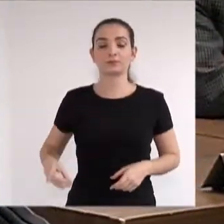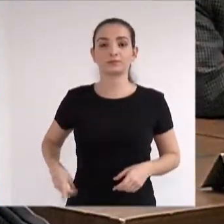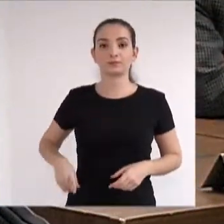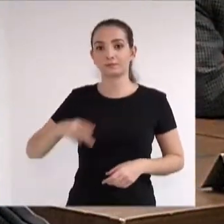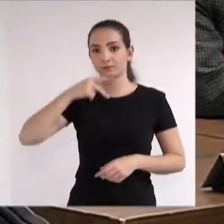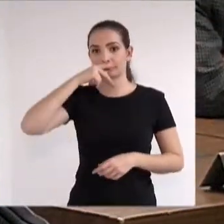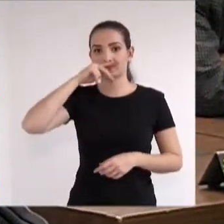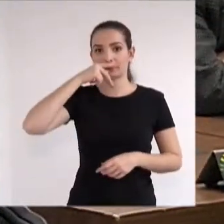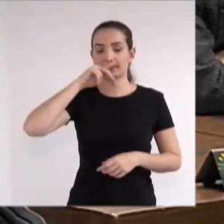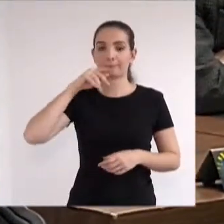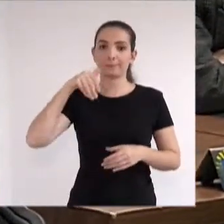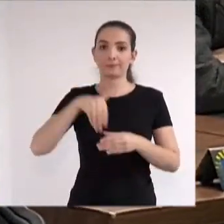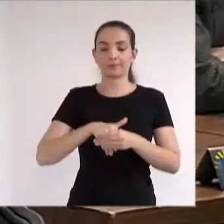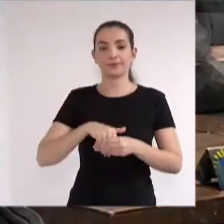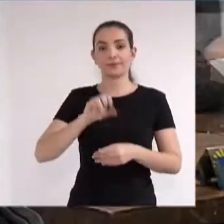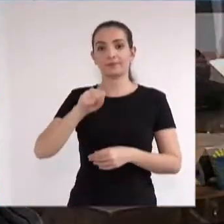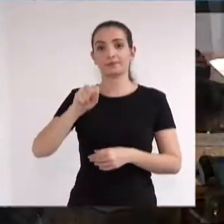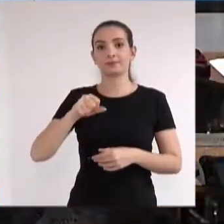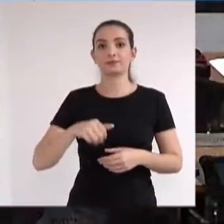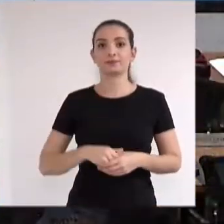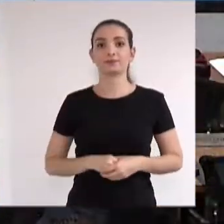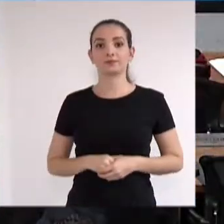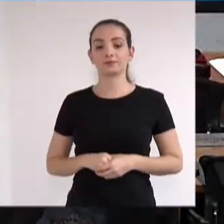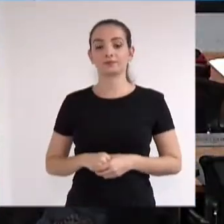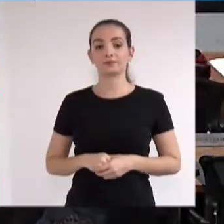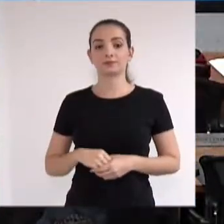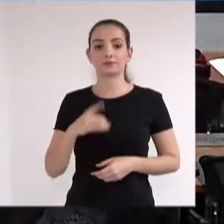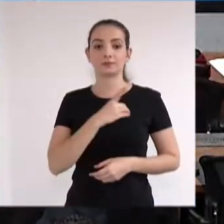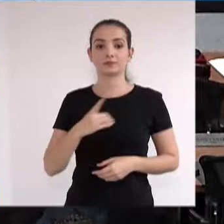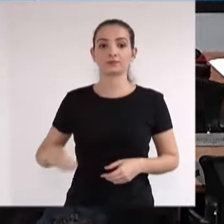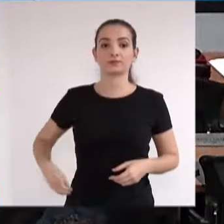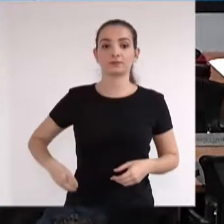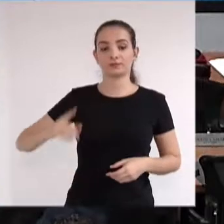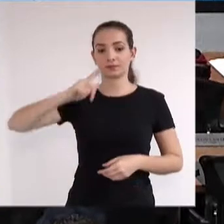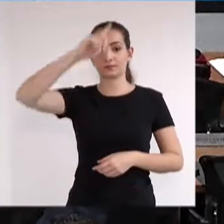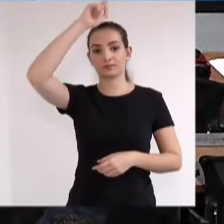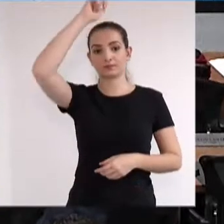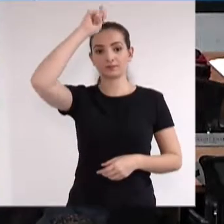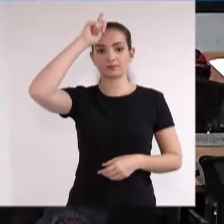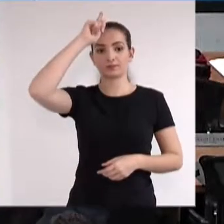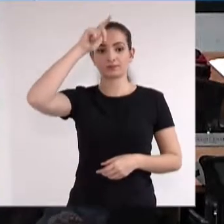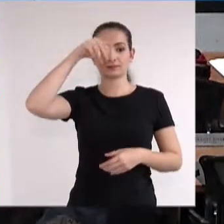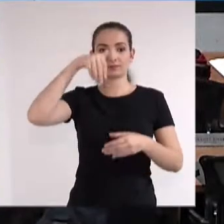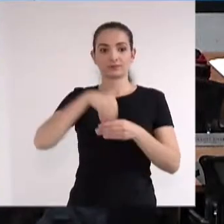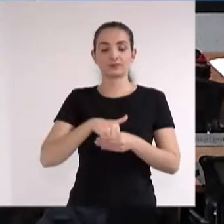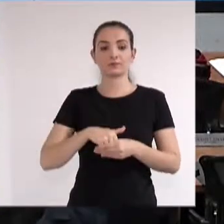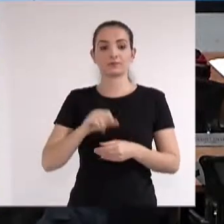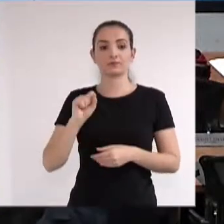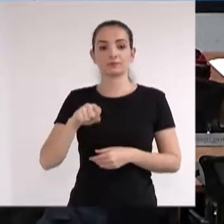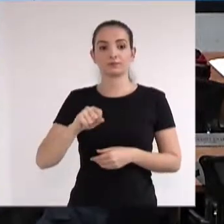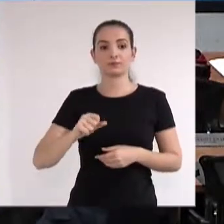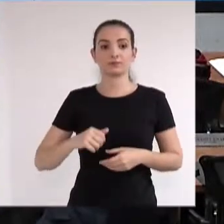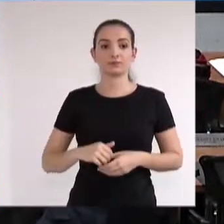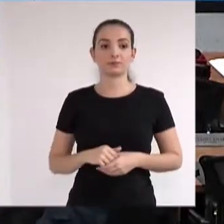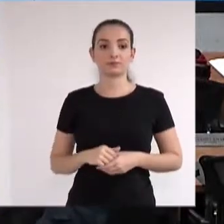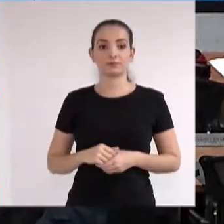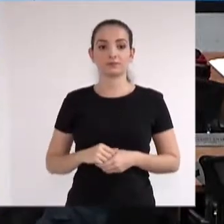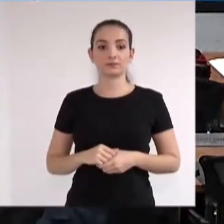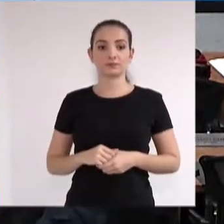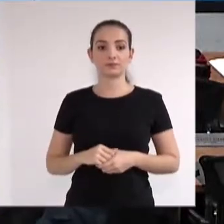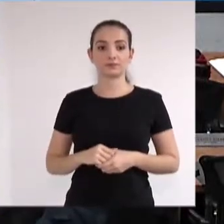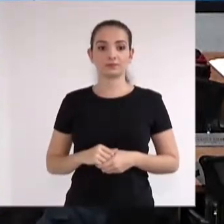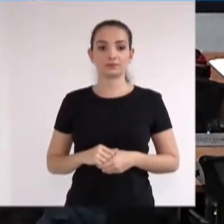Kemp. Deputado Pedro Kemp, vota sim. Deputada Graziele Machado. Deputada Graziele Machado, vota sim.